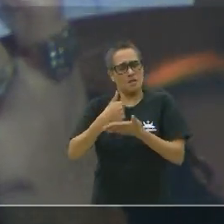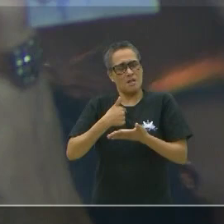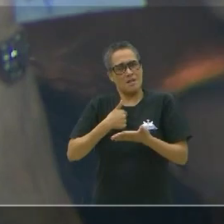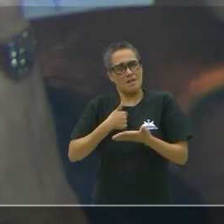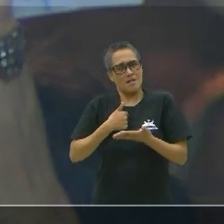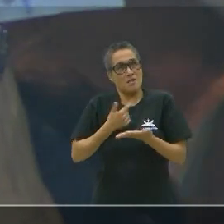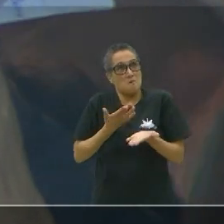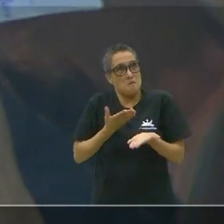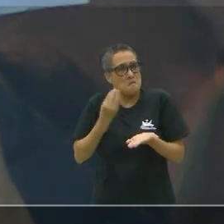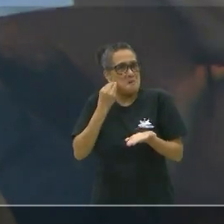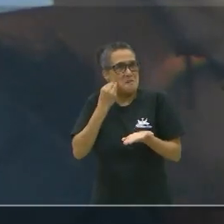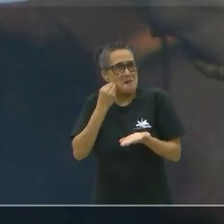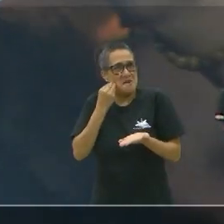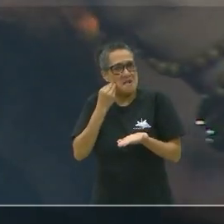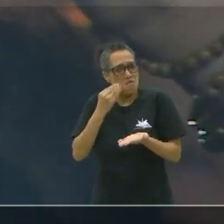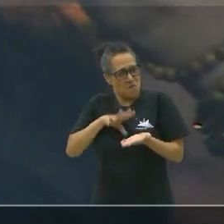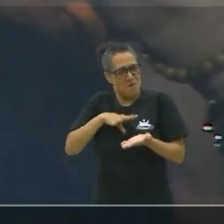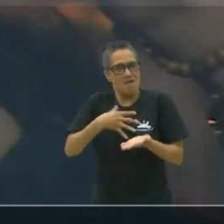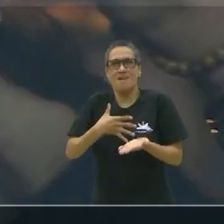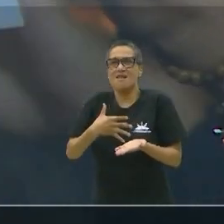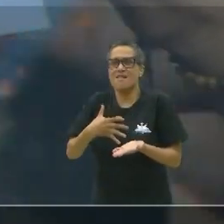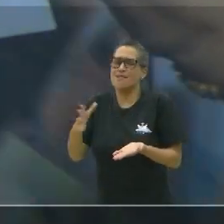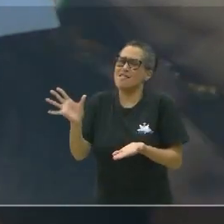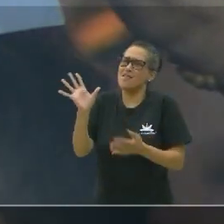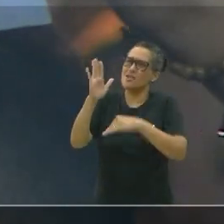a te chamar de meu